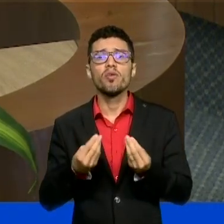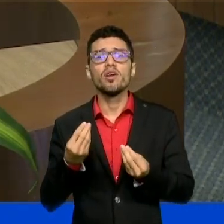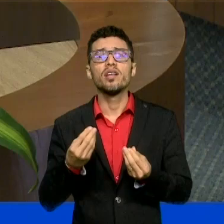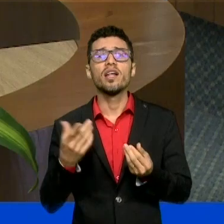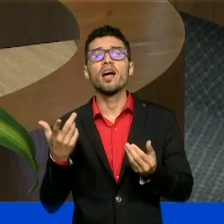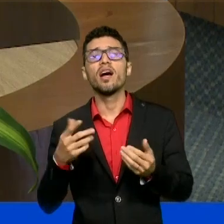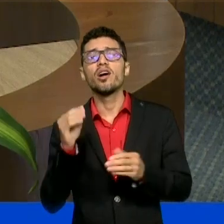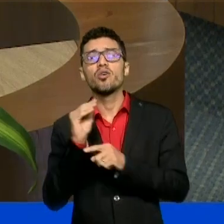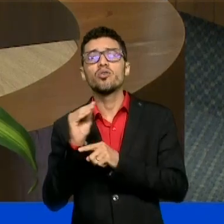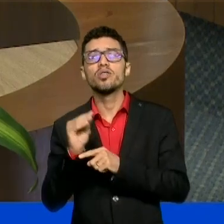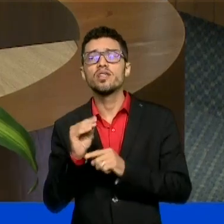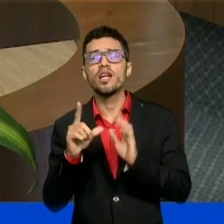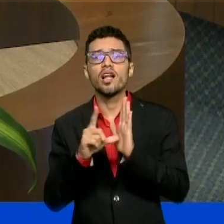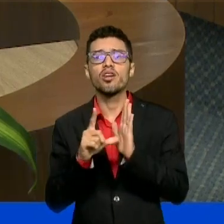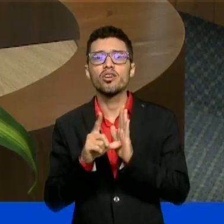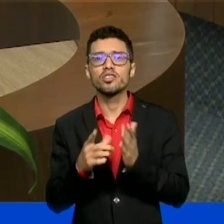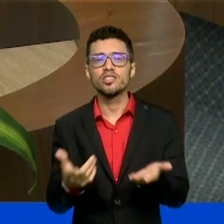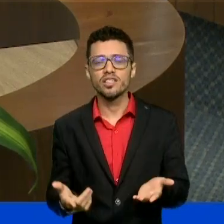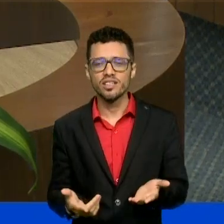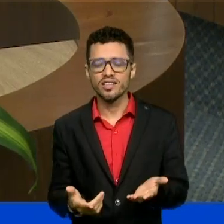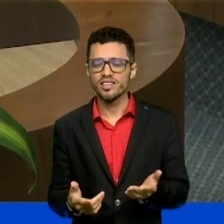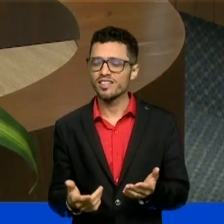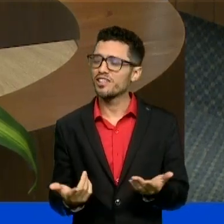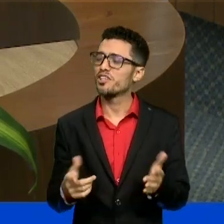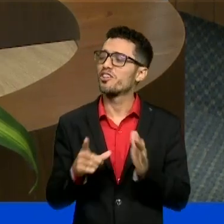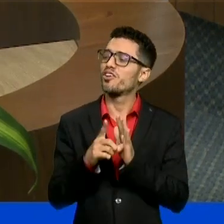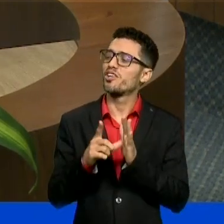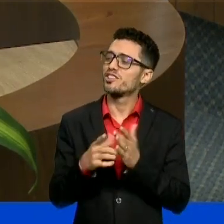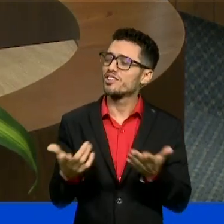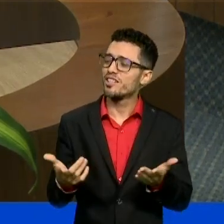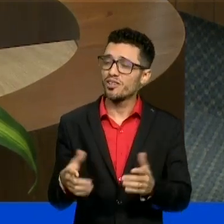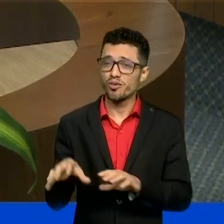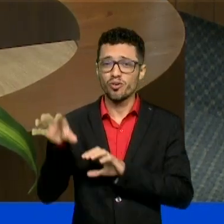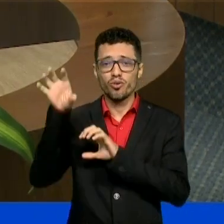entenderam. Que lojinha? Eu digo, o Palácio. Vocês abandonaram.